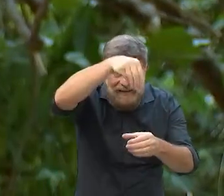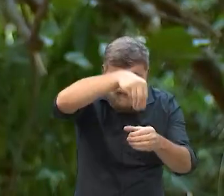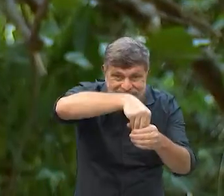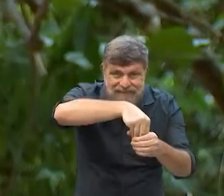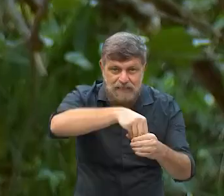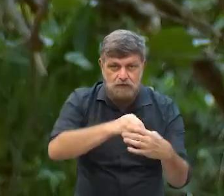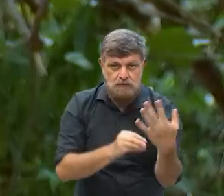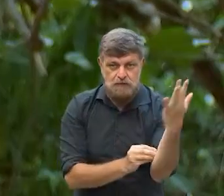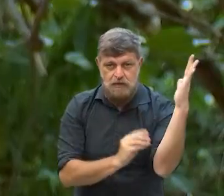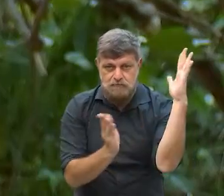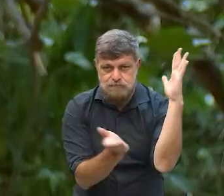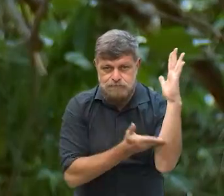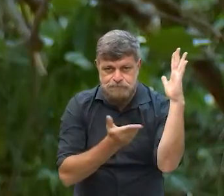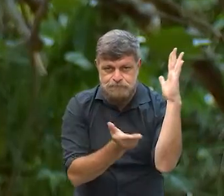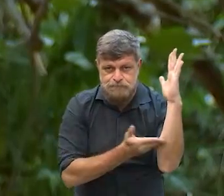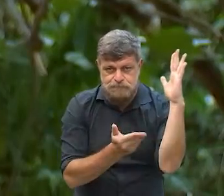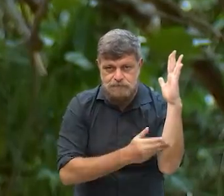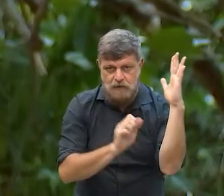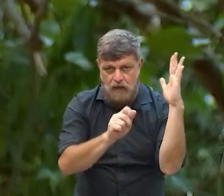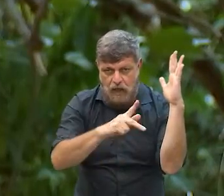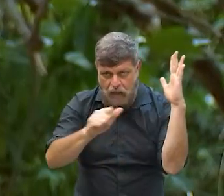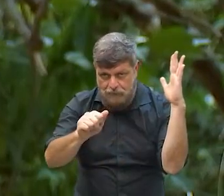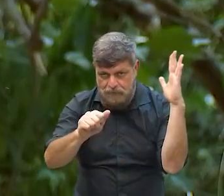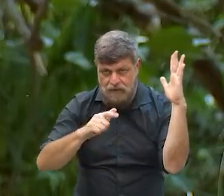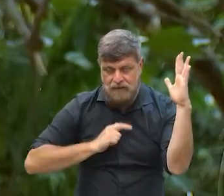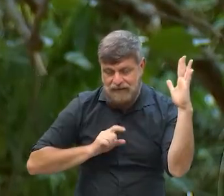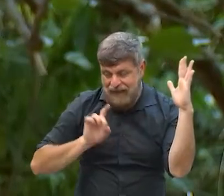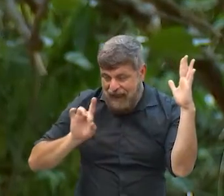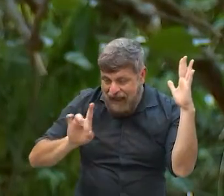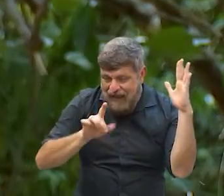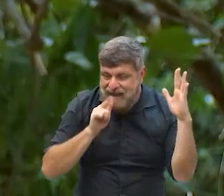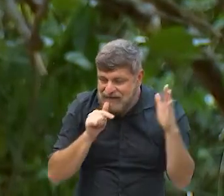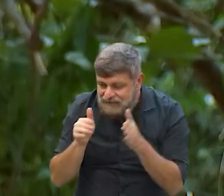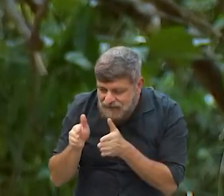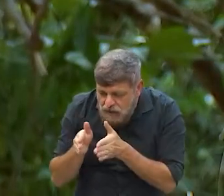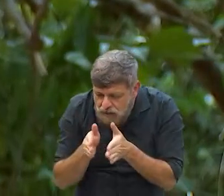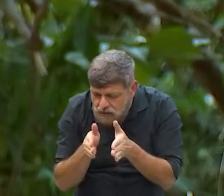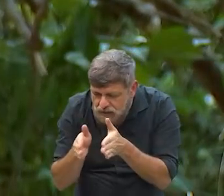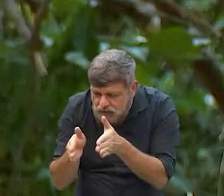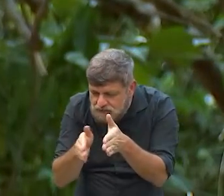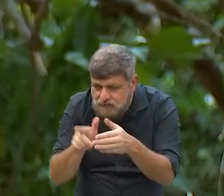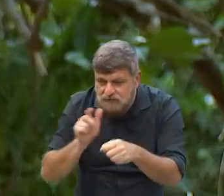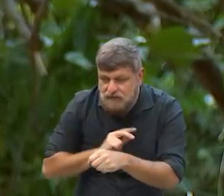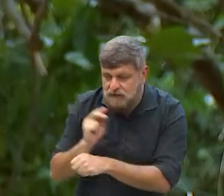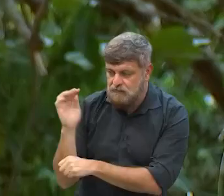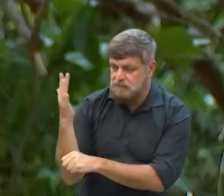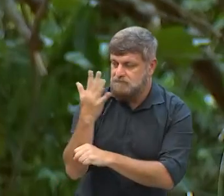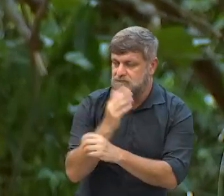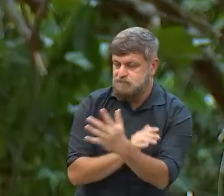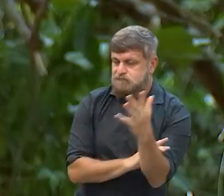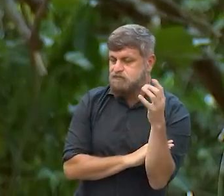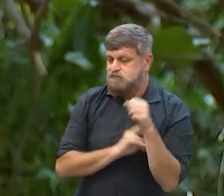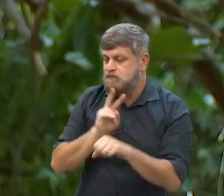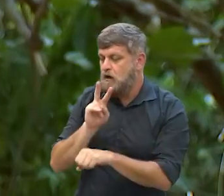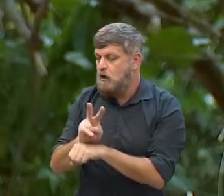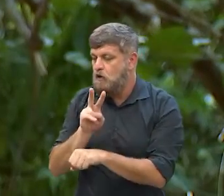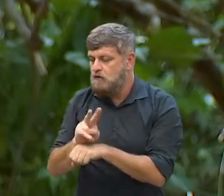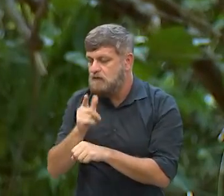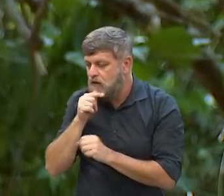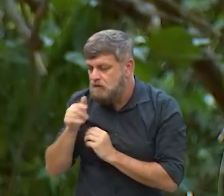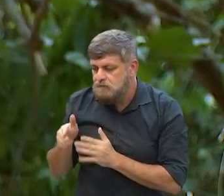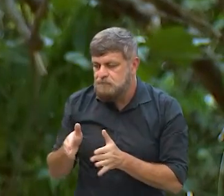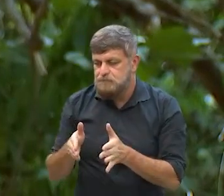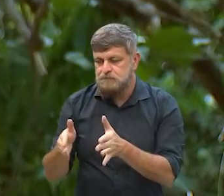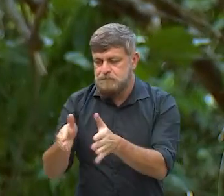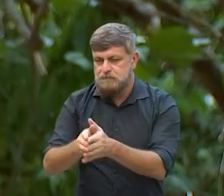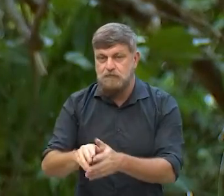E aí, cada uma desses corpos d'água, desse riozinho, ele requer ali uma proteção, que são as áreas de preservação permanente,